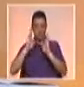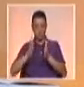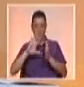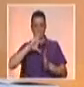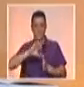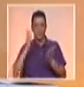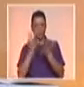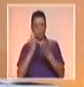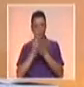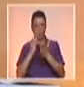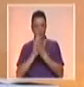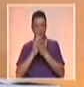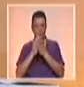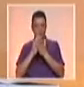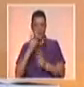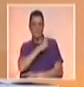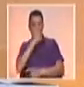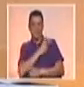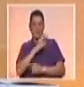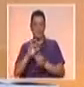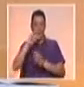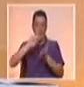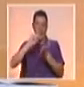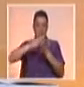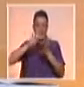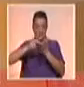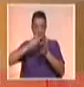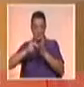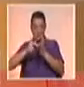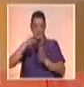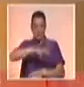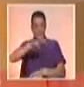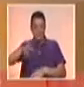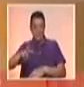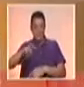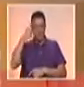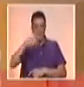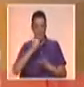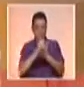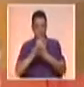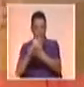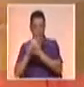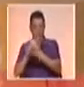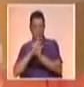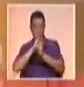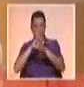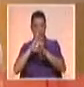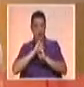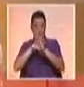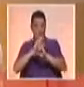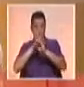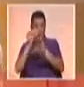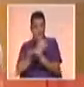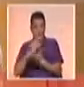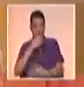estudar no ensino superior. O que é que ele escolheu? Engenharia multimédia. Engenharia multimédia. Consegue ter algum tipo de apoio no curso dele? Não, não tem nada.